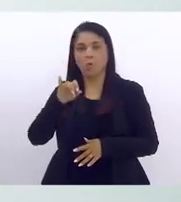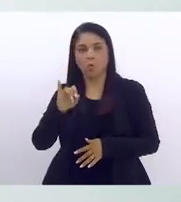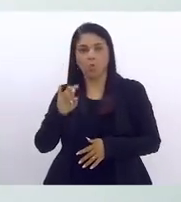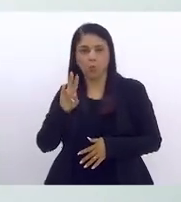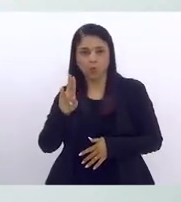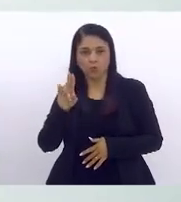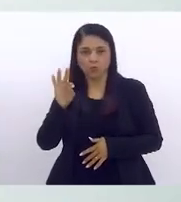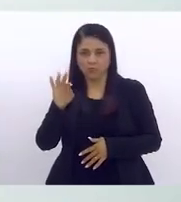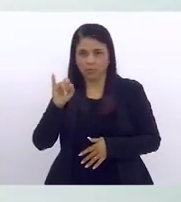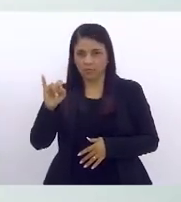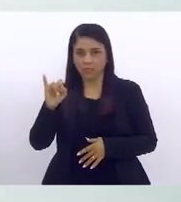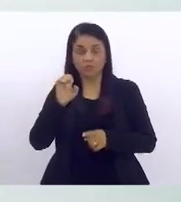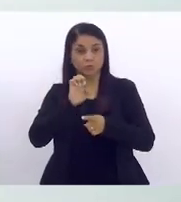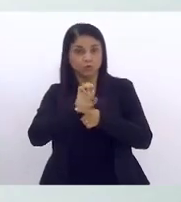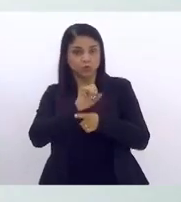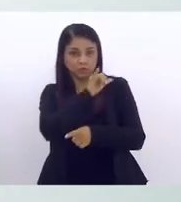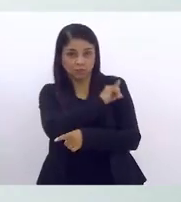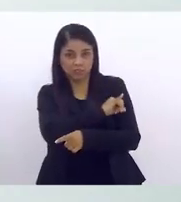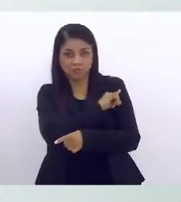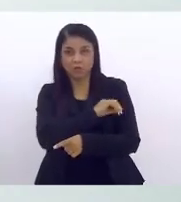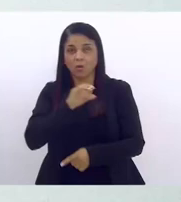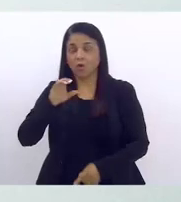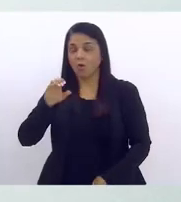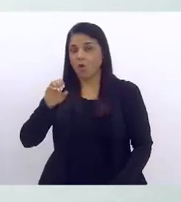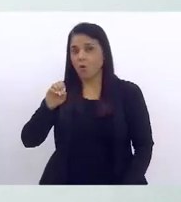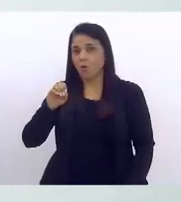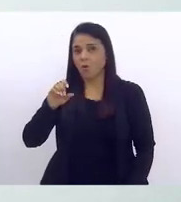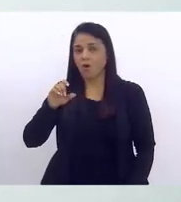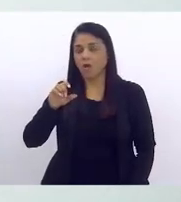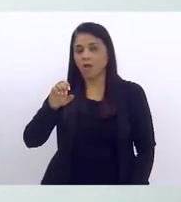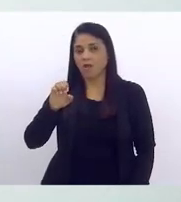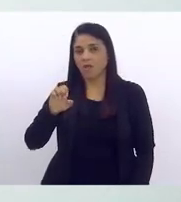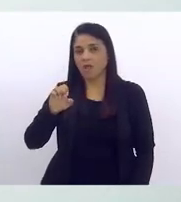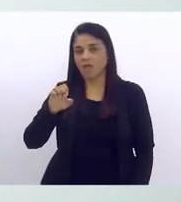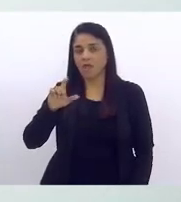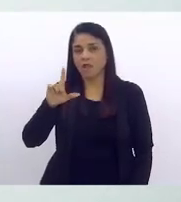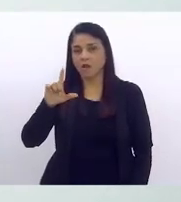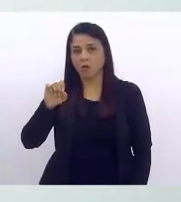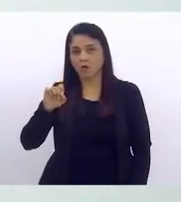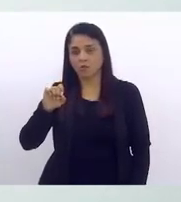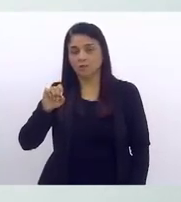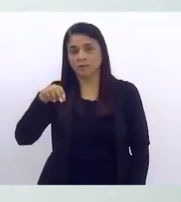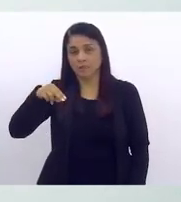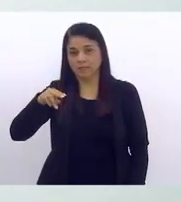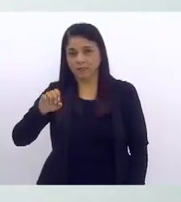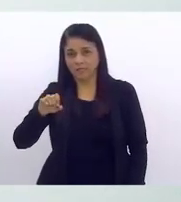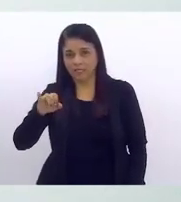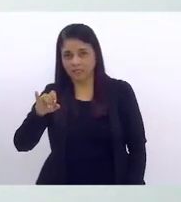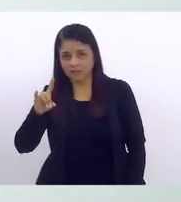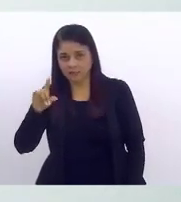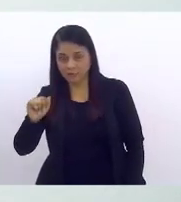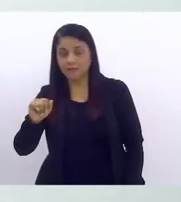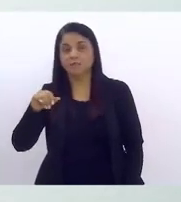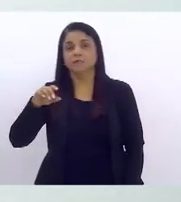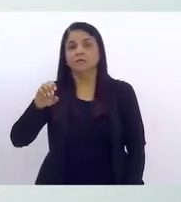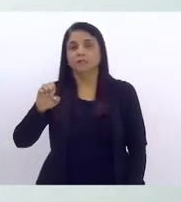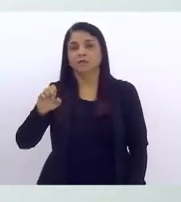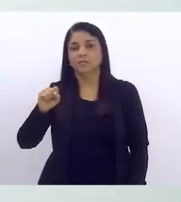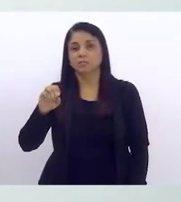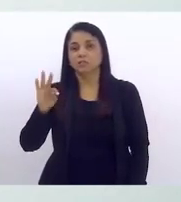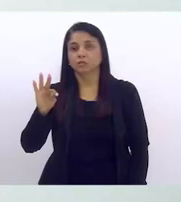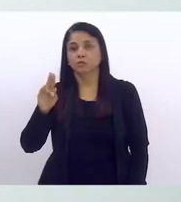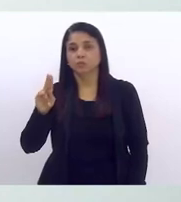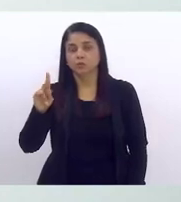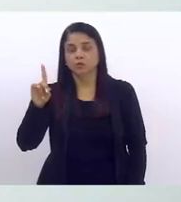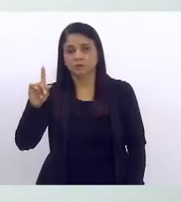maternidade do Hospital Estadual Eloneida Studart. E, por fim, o que, que eu imagino